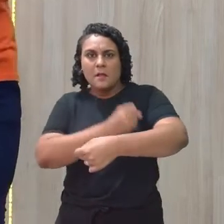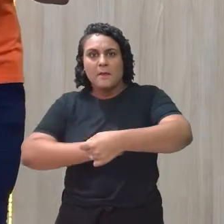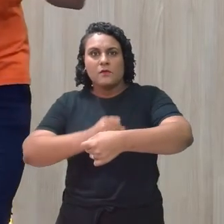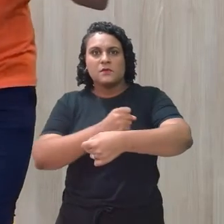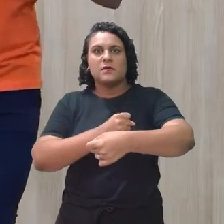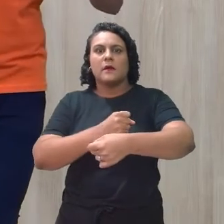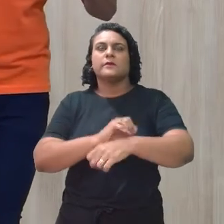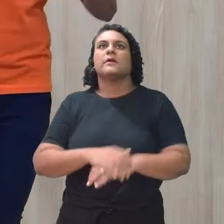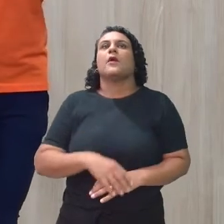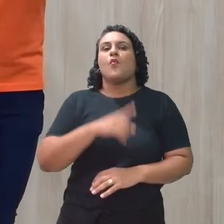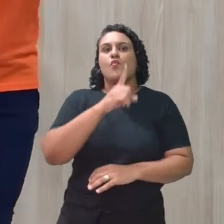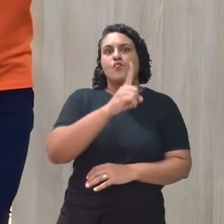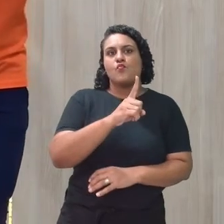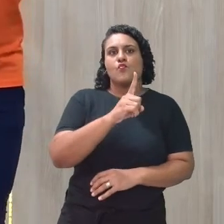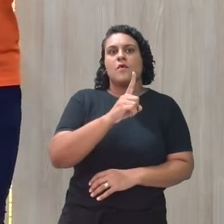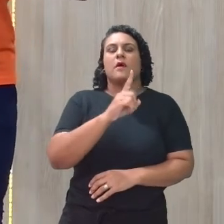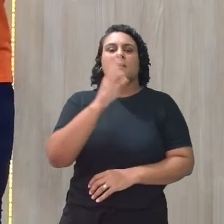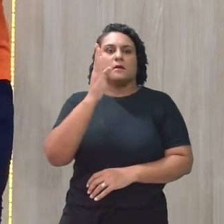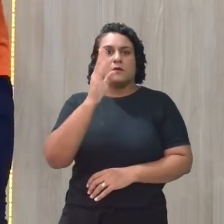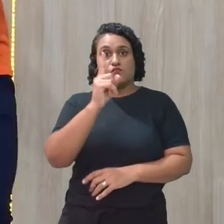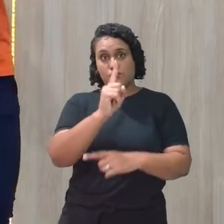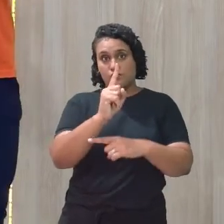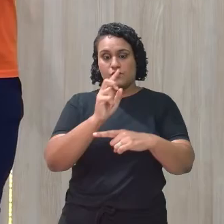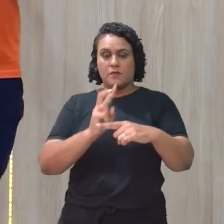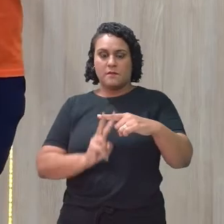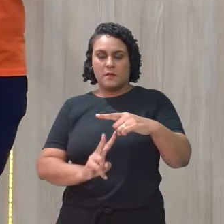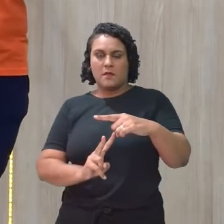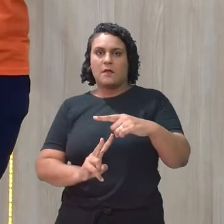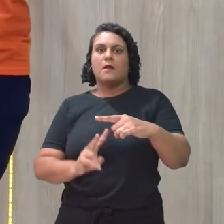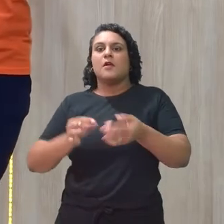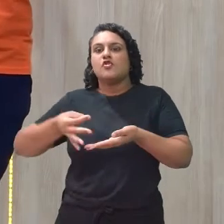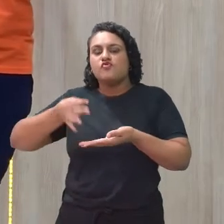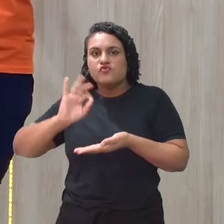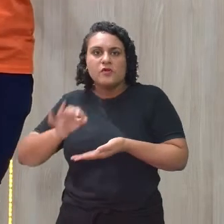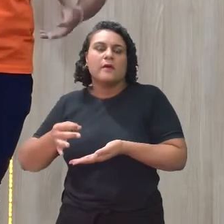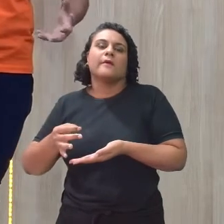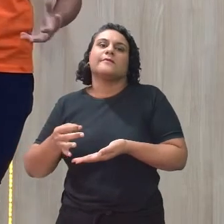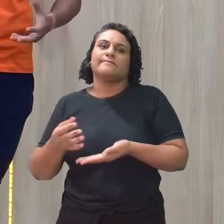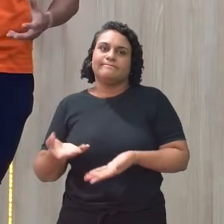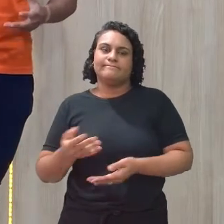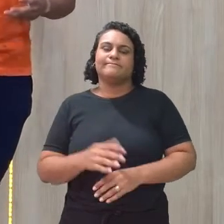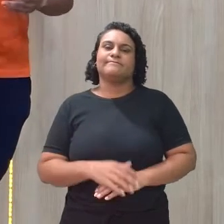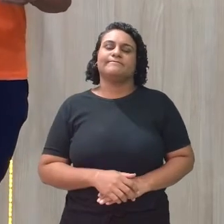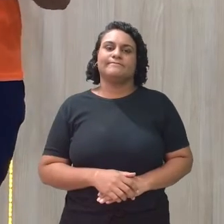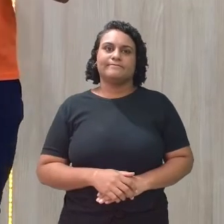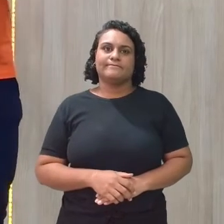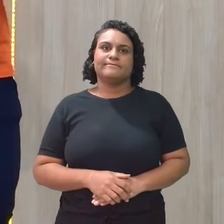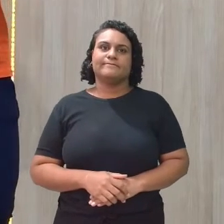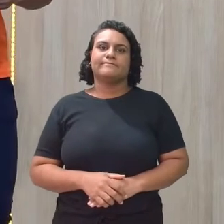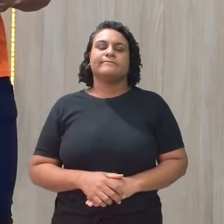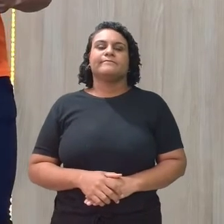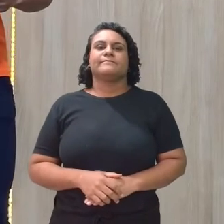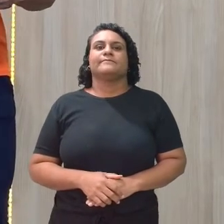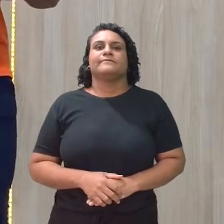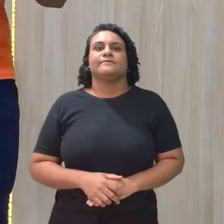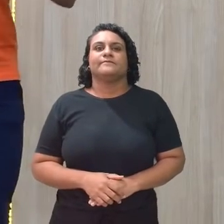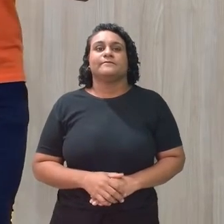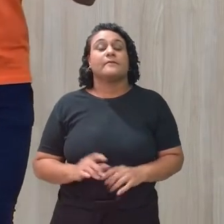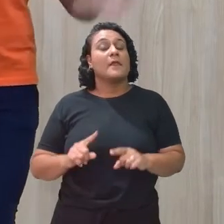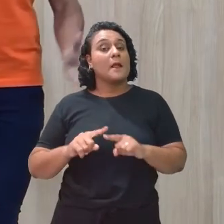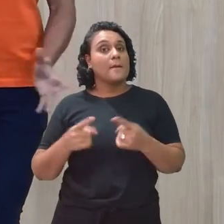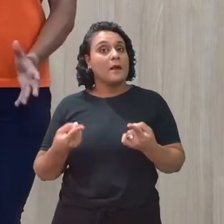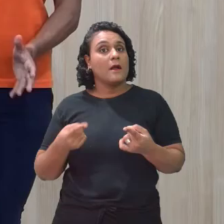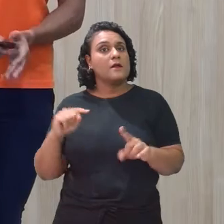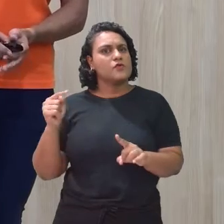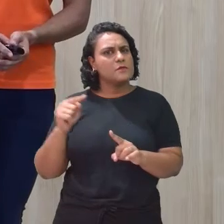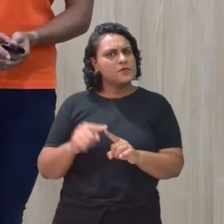xícara e meia. Então, ele coloca um 1 e depois coloca uma fração, né? Um número misto, no caso, certo? 1 meio. Mas essa é